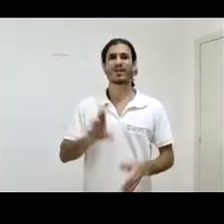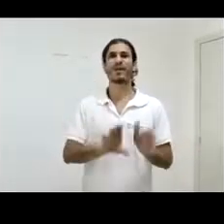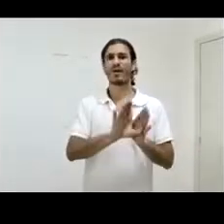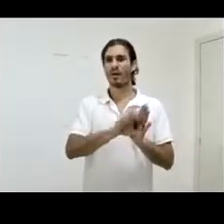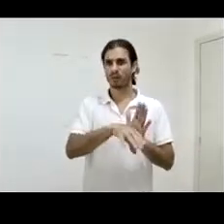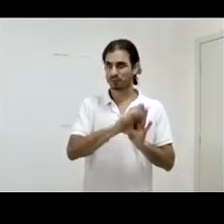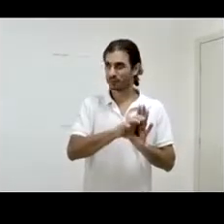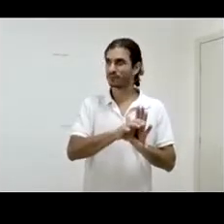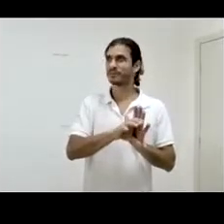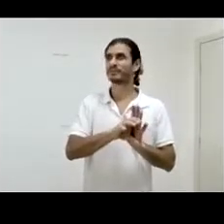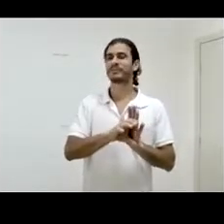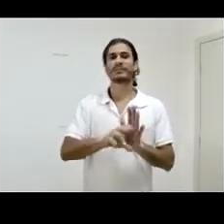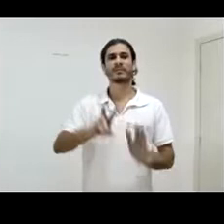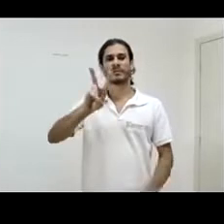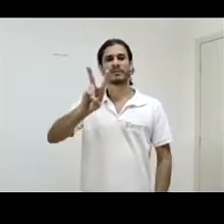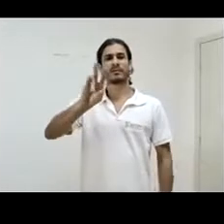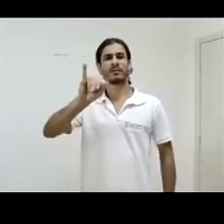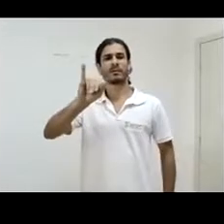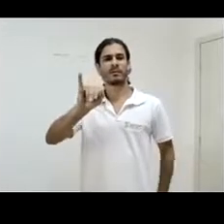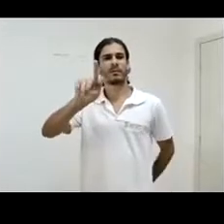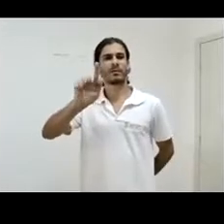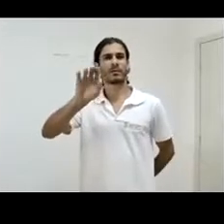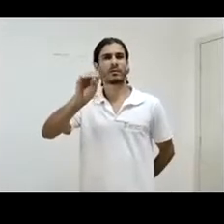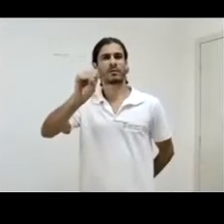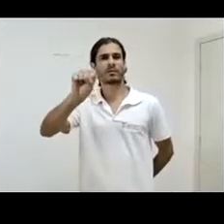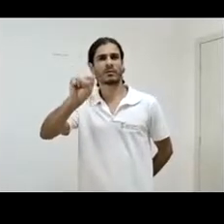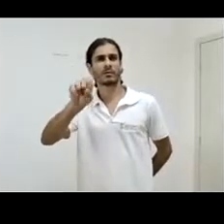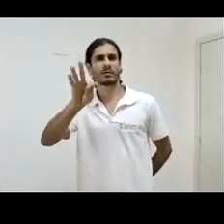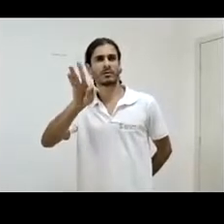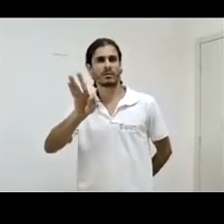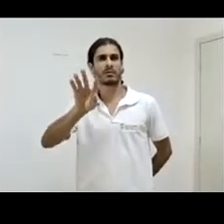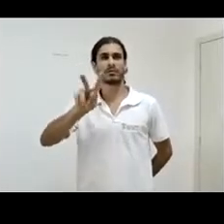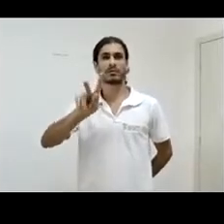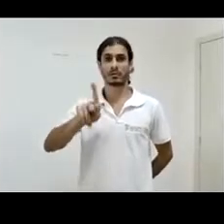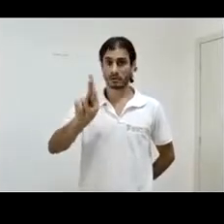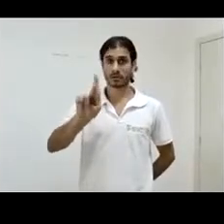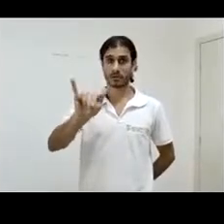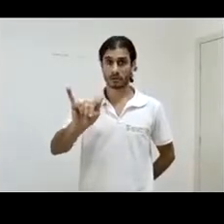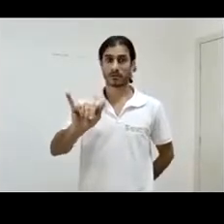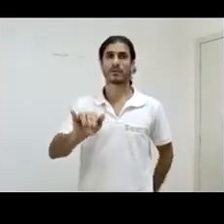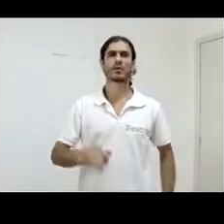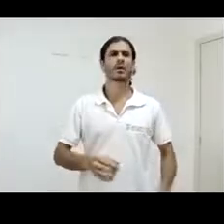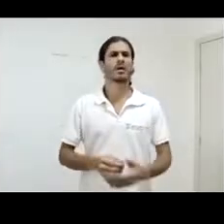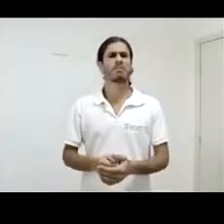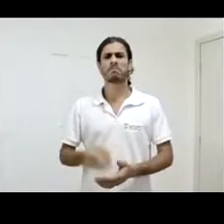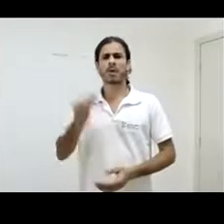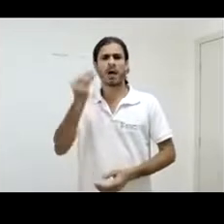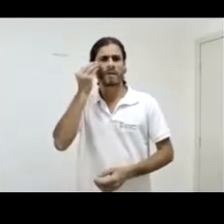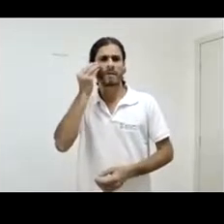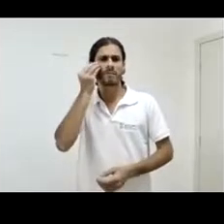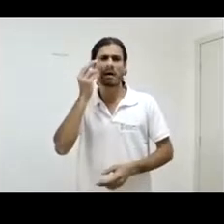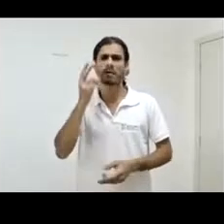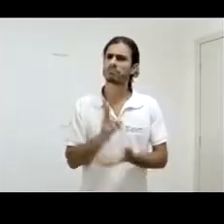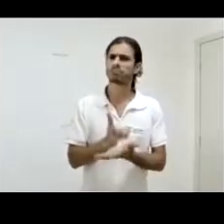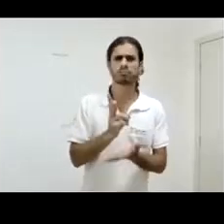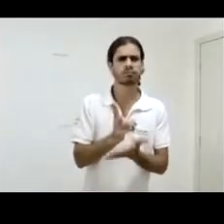instrumento, nós constatamos que sempre foi usado, tecnologia sempre esteve presente no ensino de língua